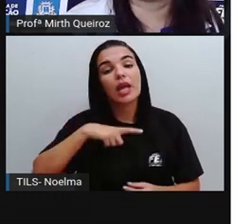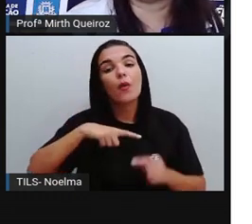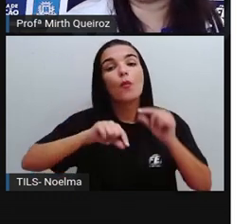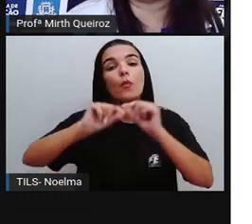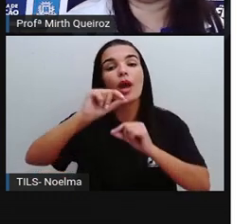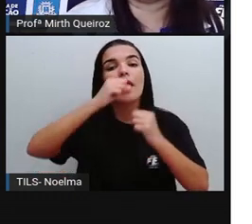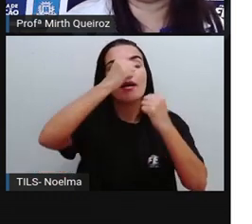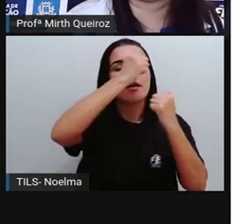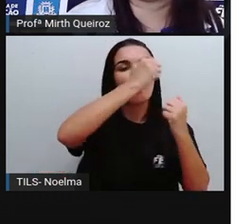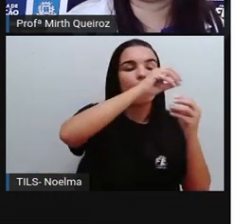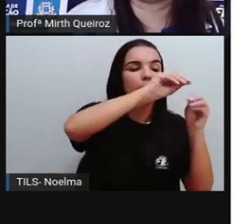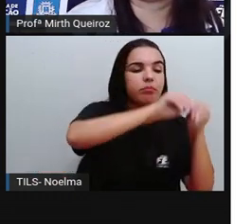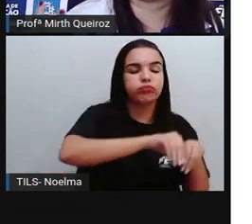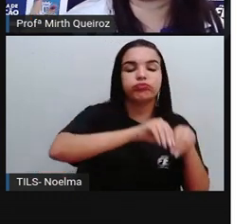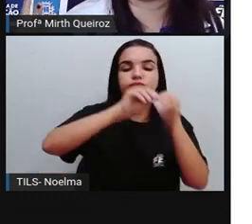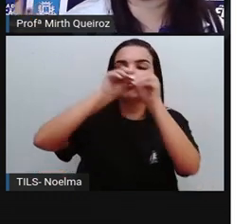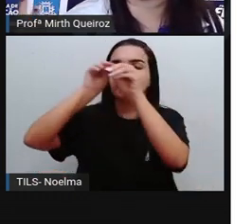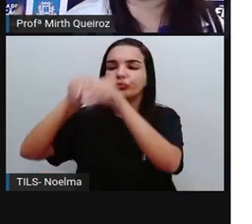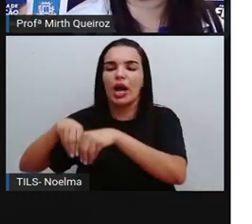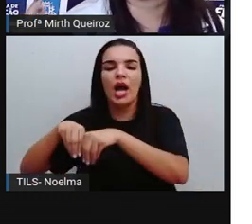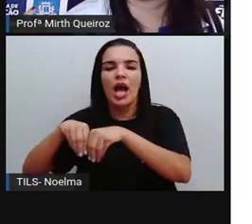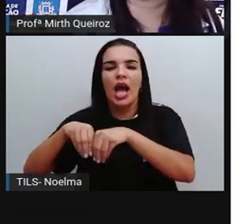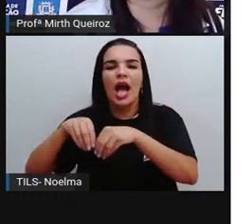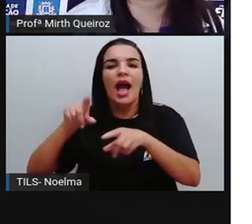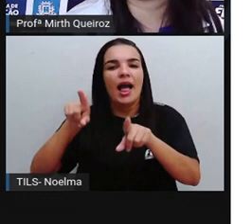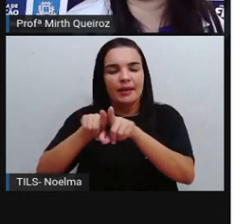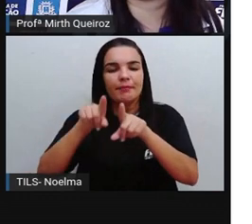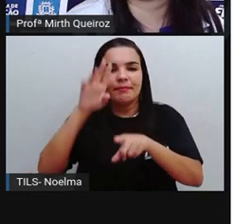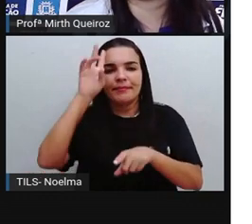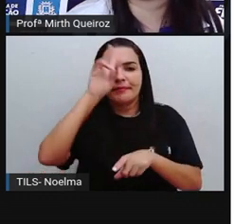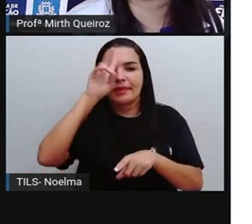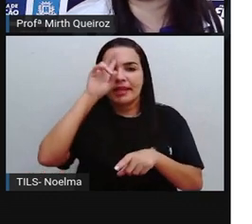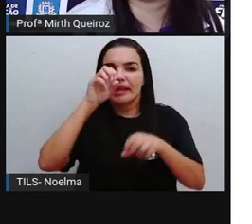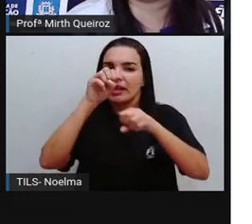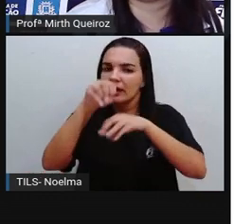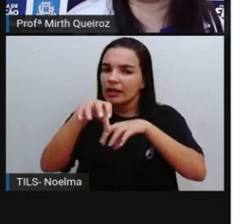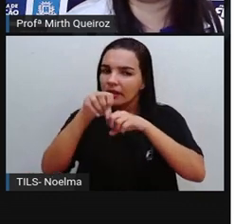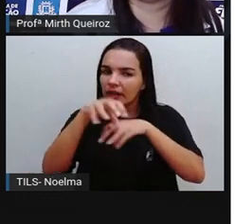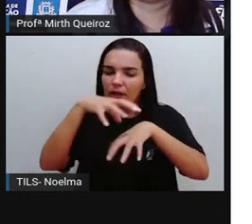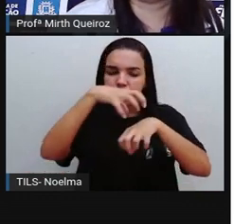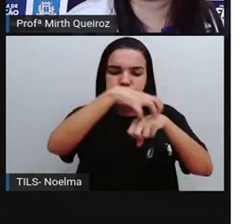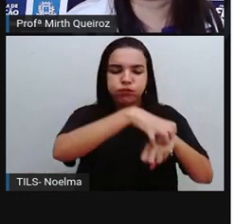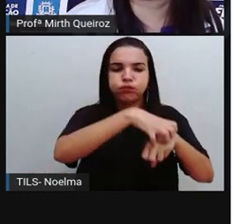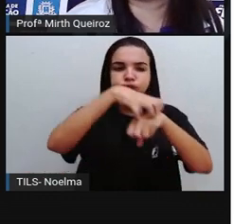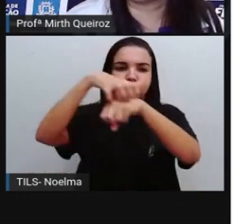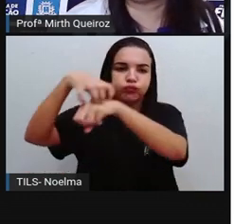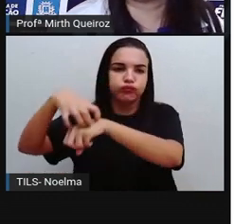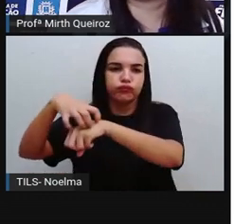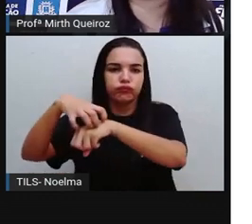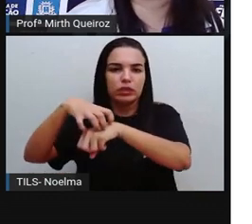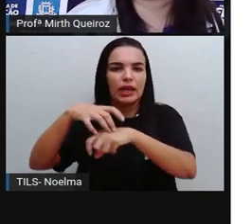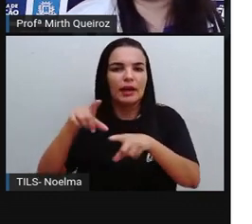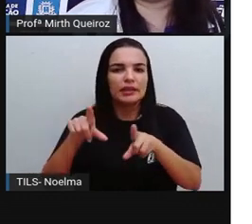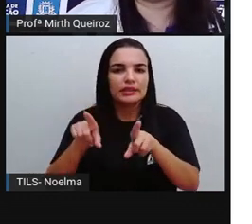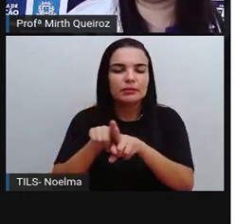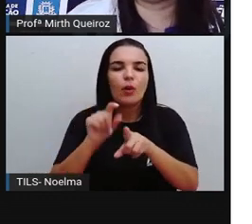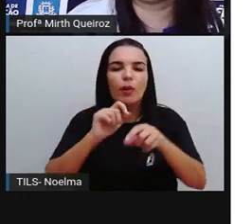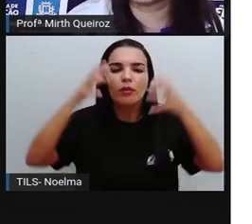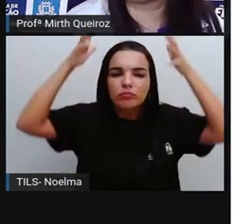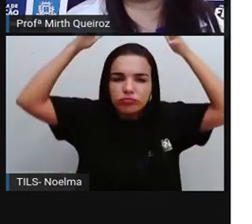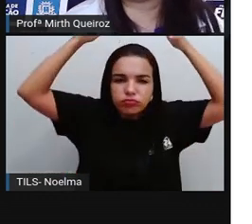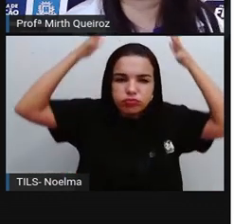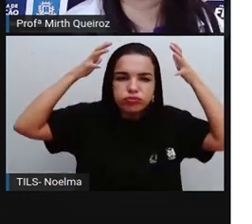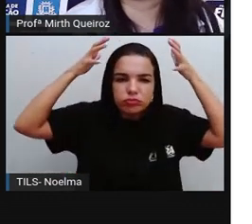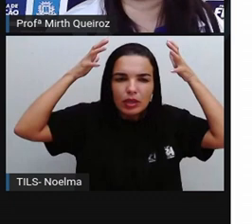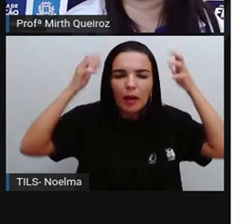mudanças, né? A gente vê aí uma mulher com um pano, provavelmente dentro desse pano aí algumas roupas,